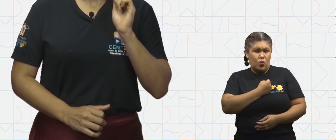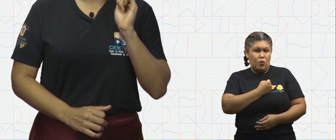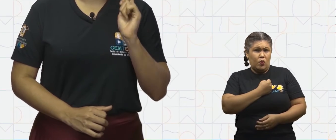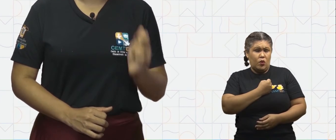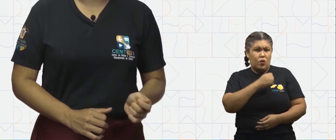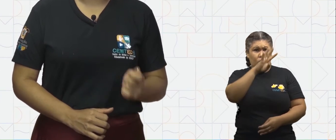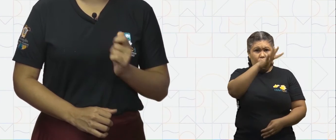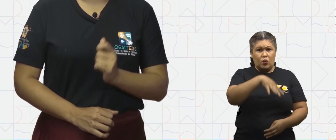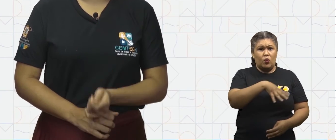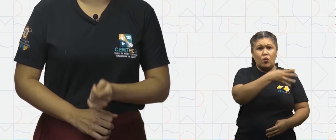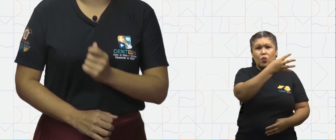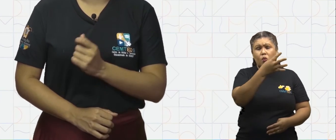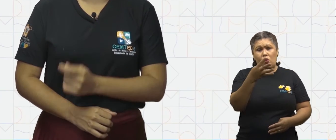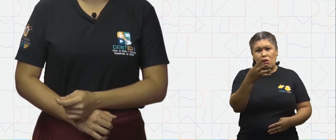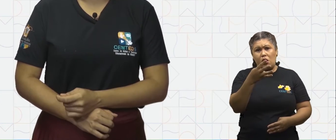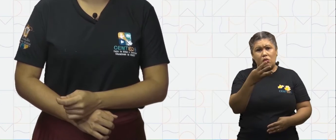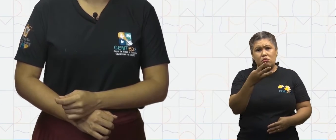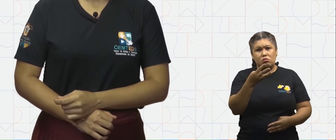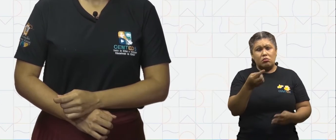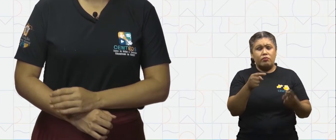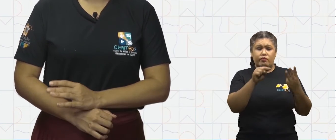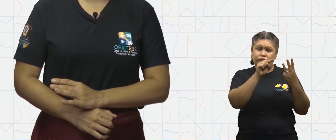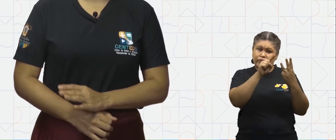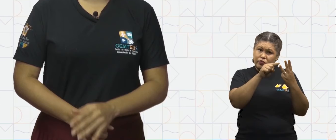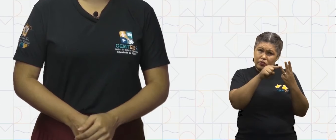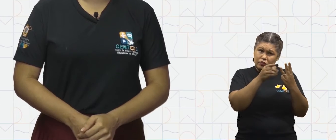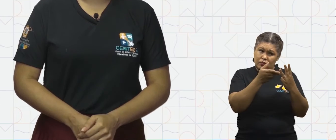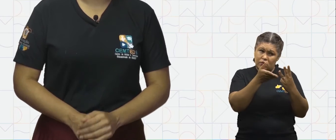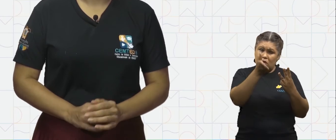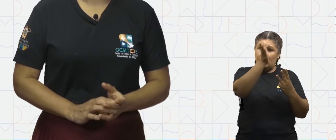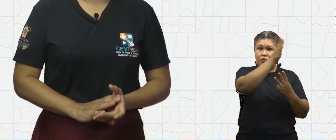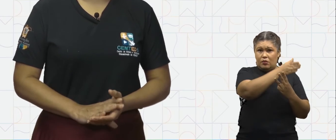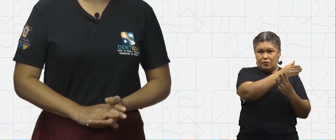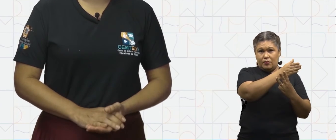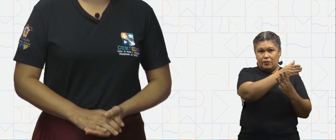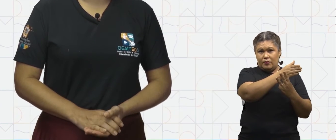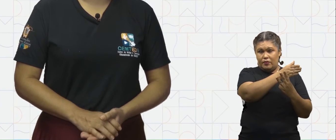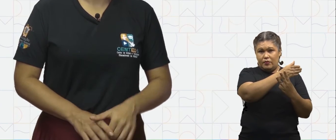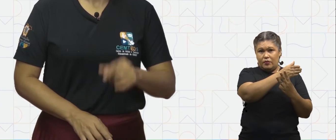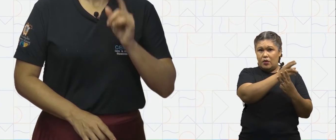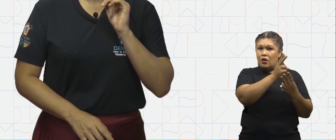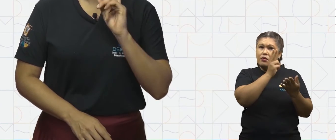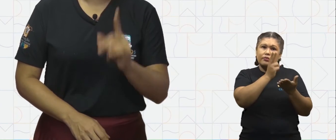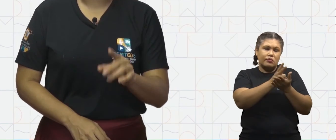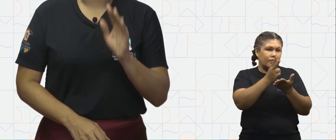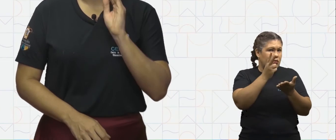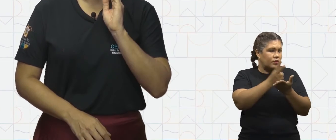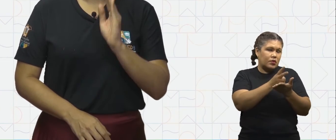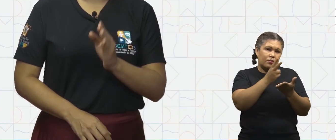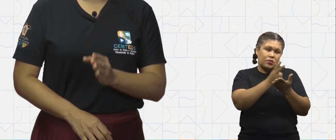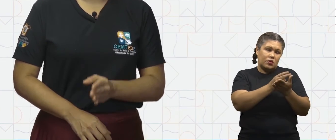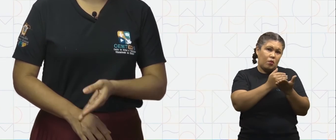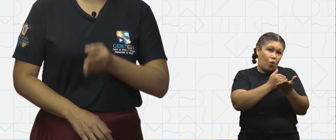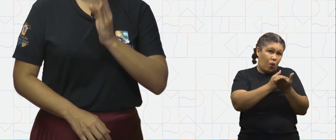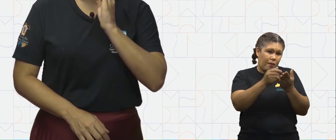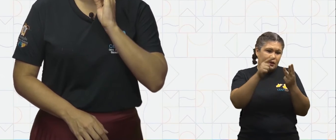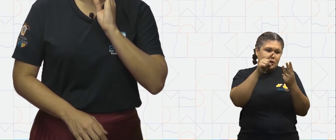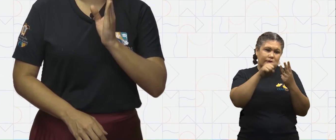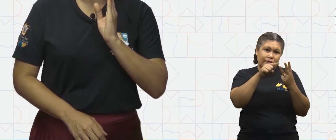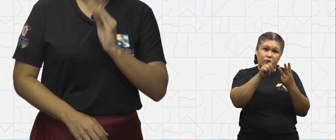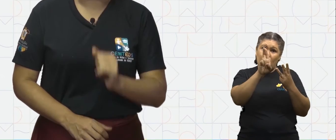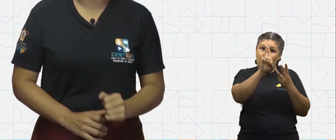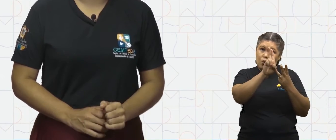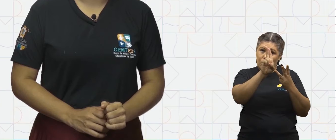números no quadro valor-lugar da direita para a esquerda, sempre a partir